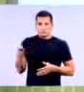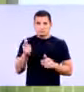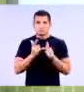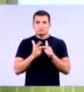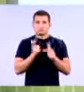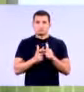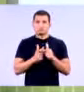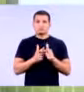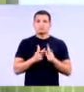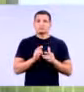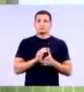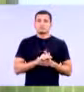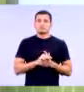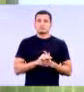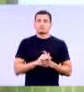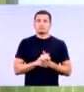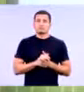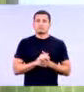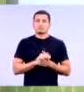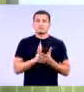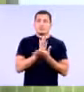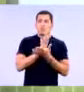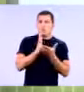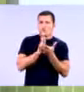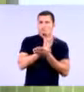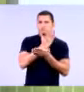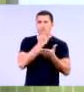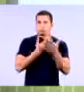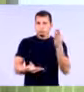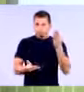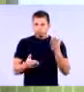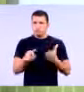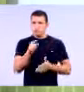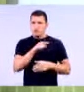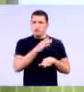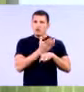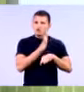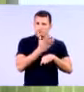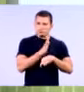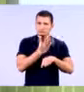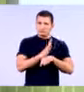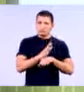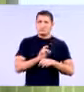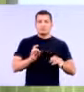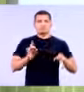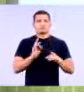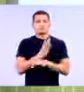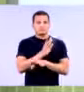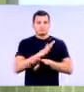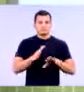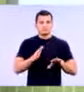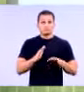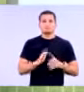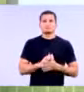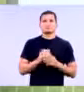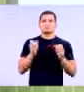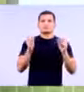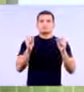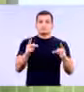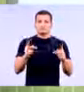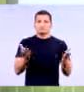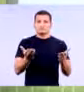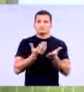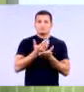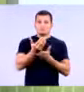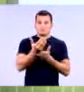porque se porventura alguém ficar de recuperação, essas atividades devem estar encerradas. Ok? Então, vamos começar a